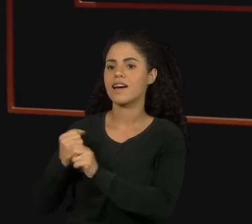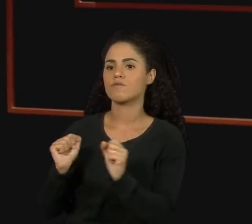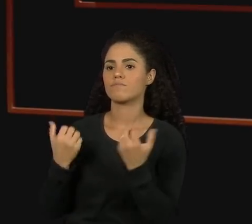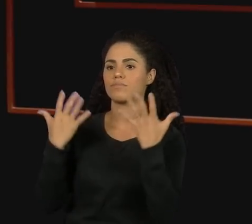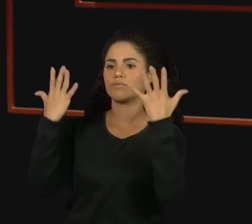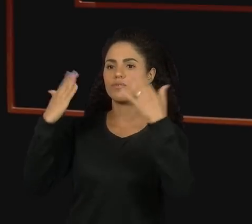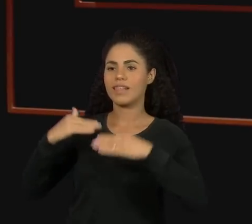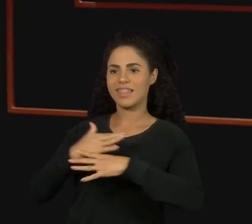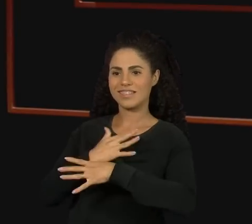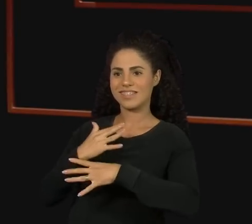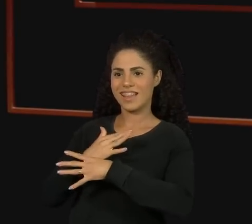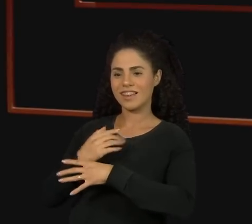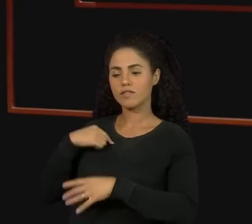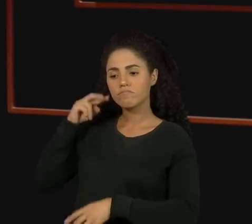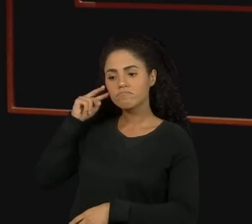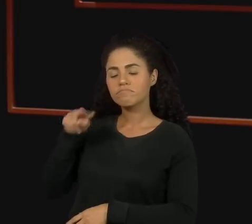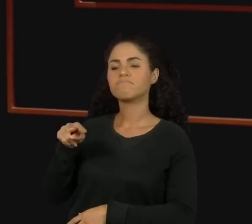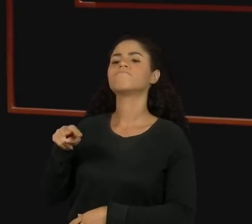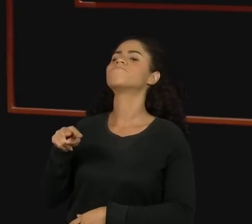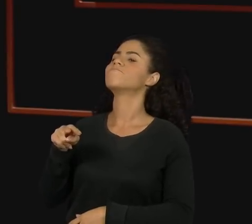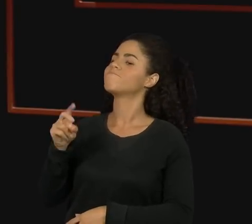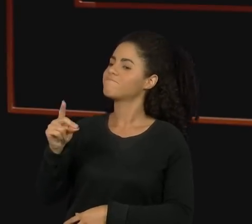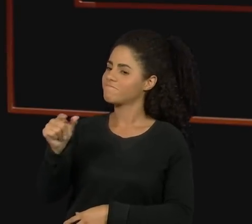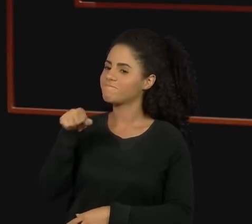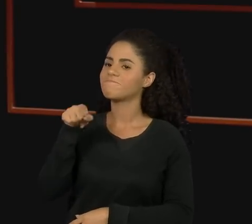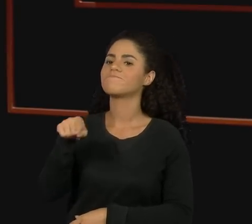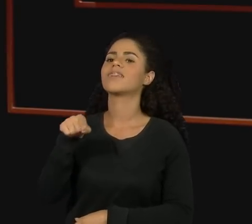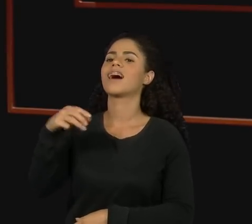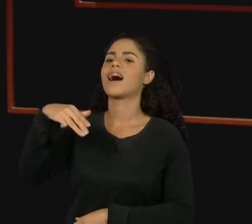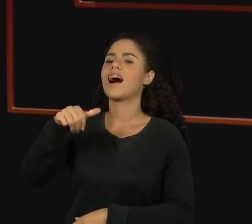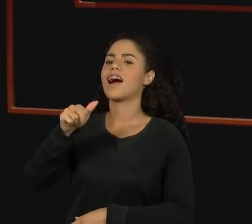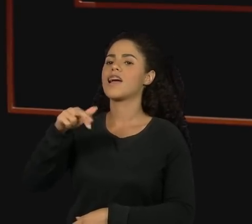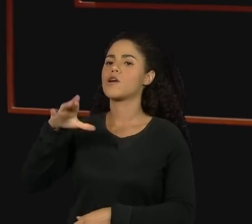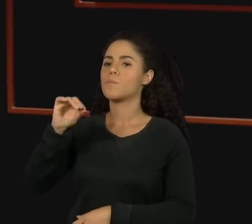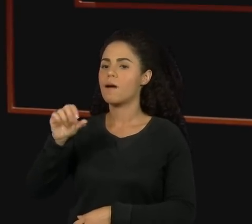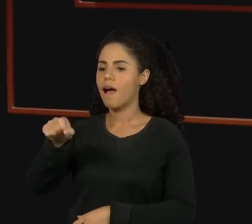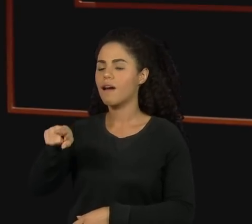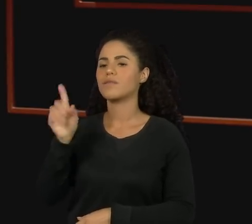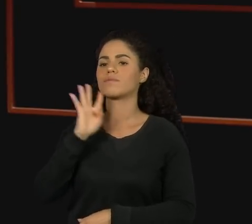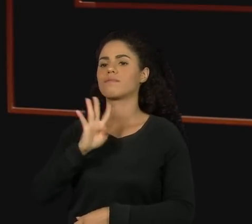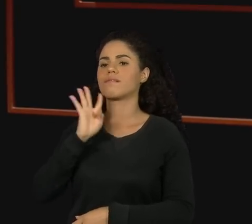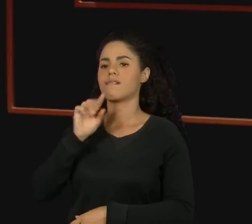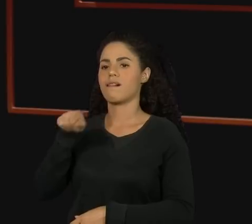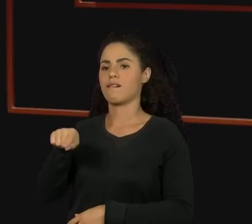que eu ali me liguei ao Marcos numa viagem